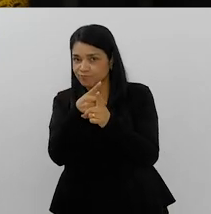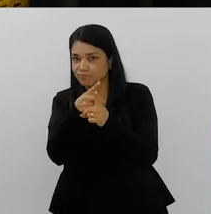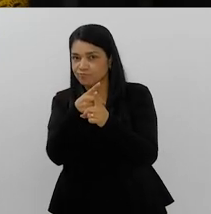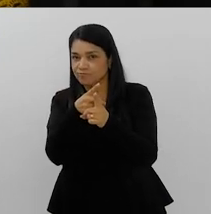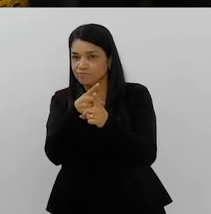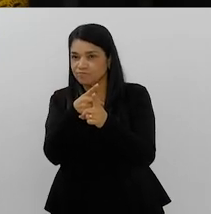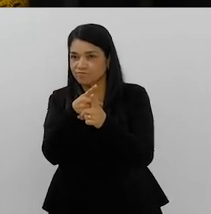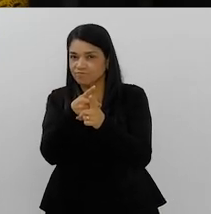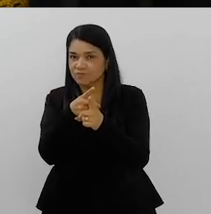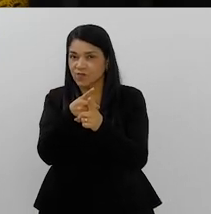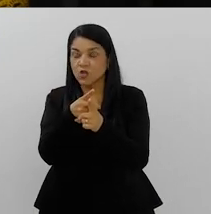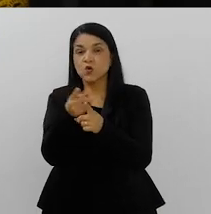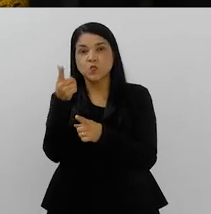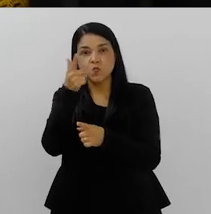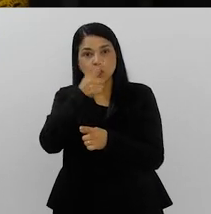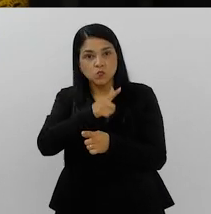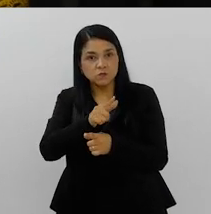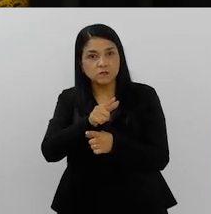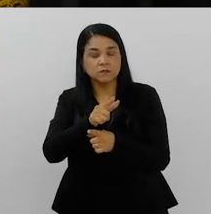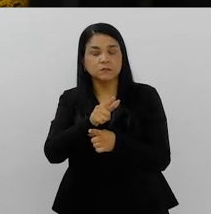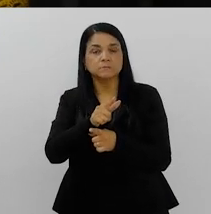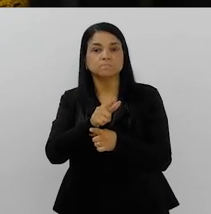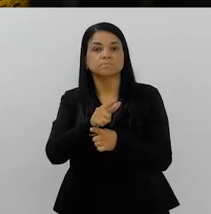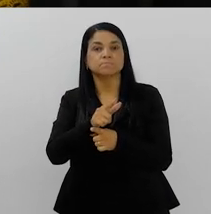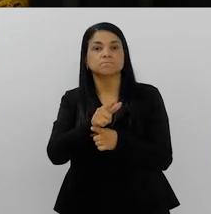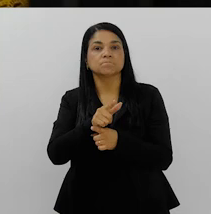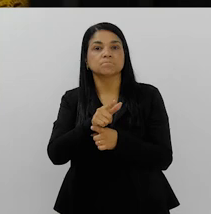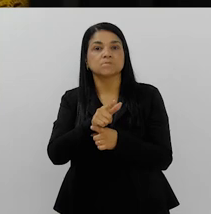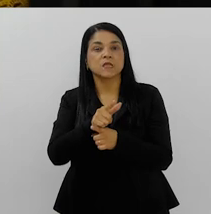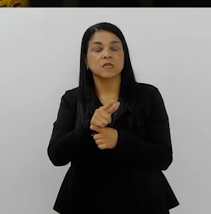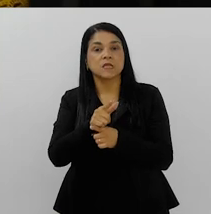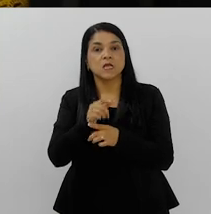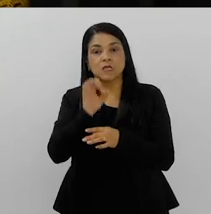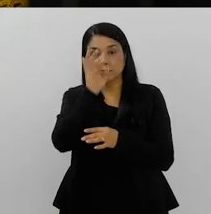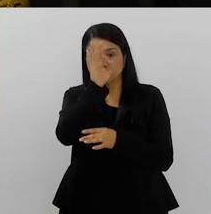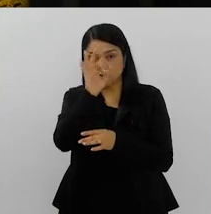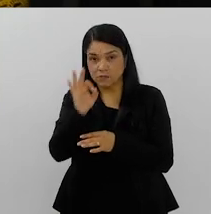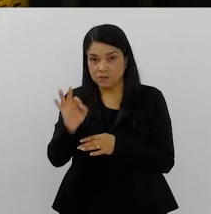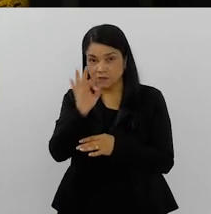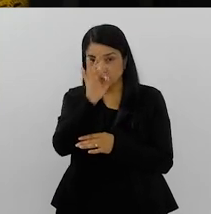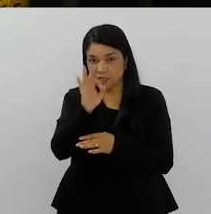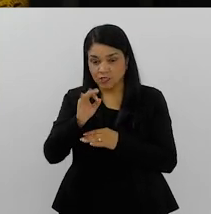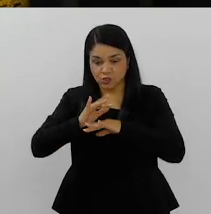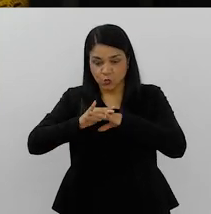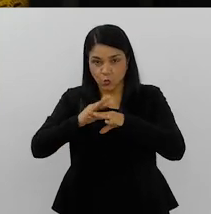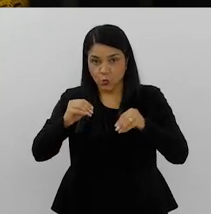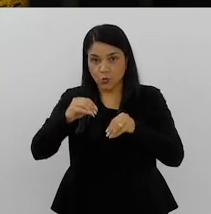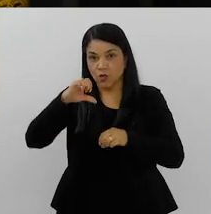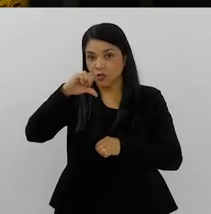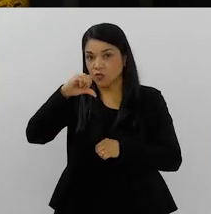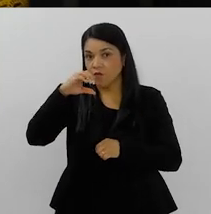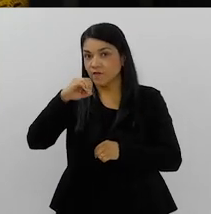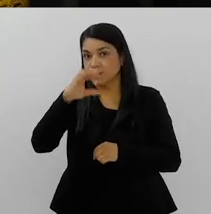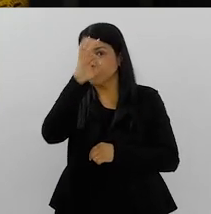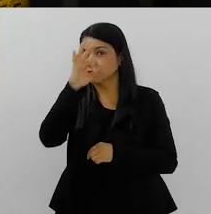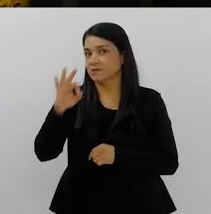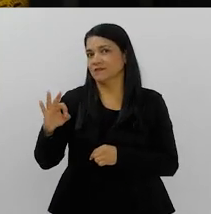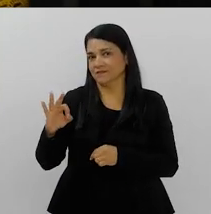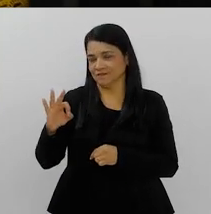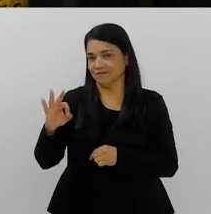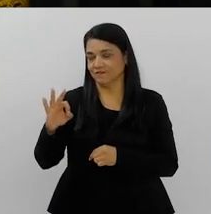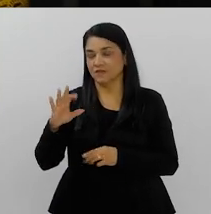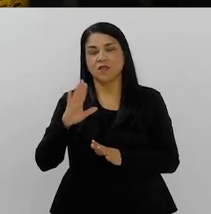1 cm Porque nessa quando você consegue fazer isso eh a taxa de cura excede 90%